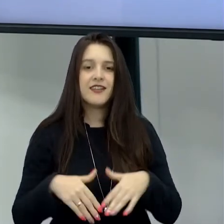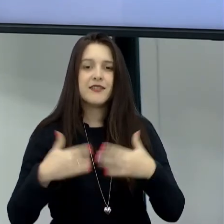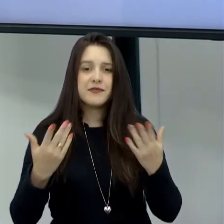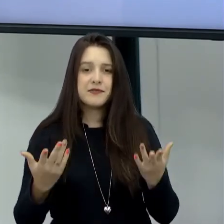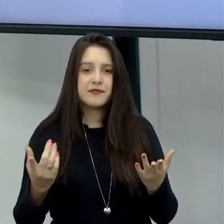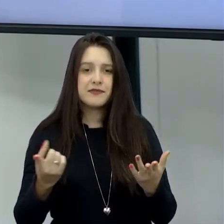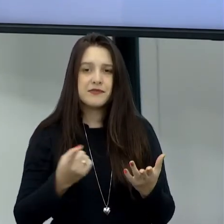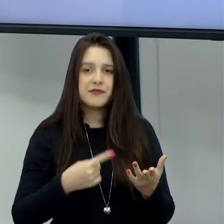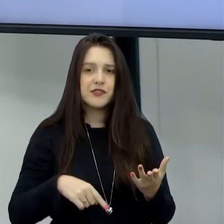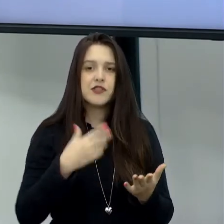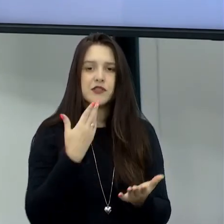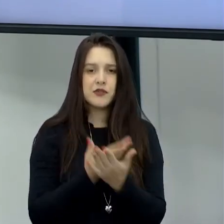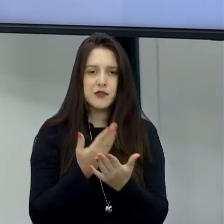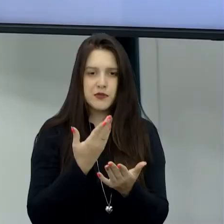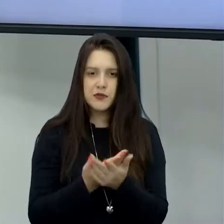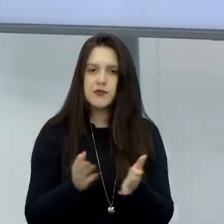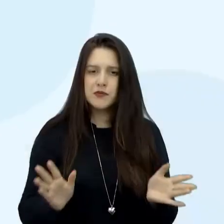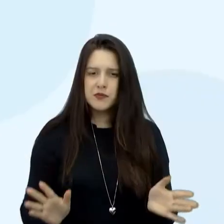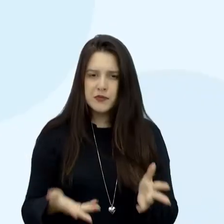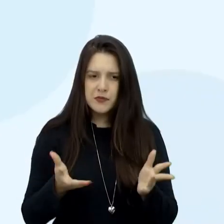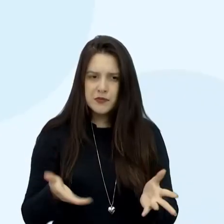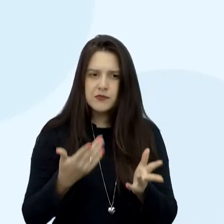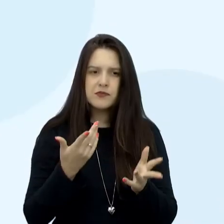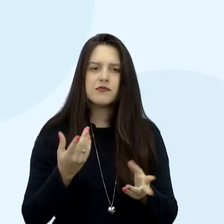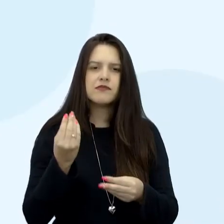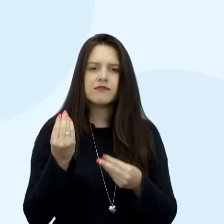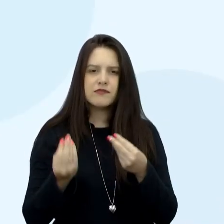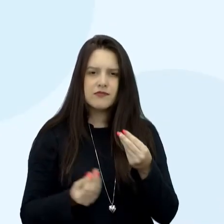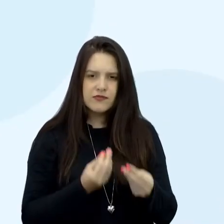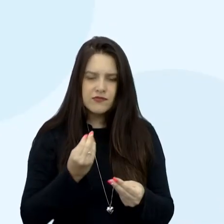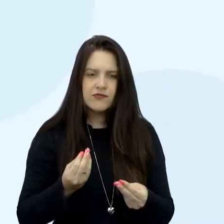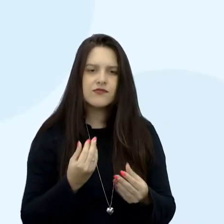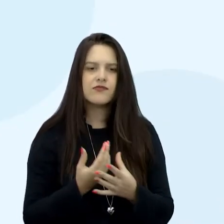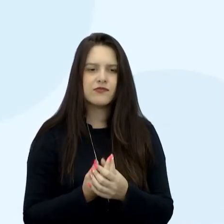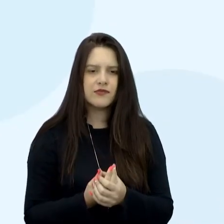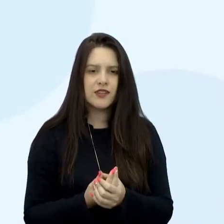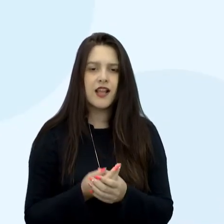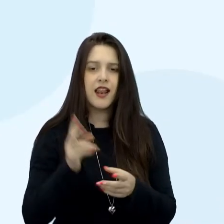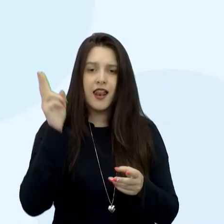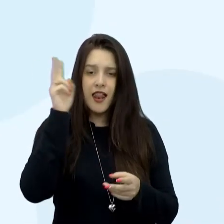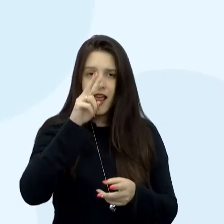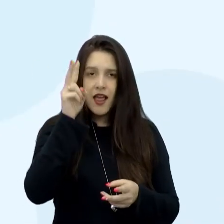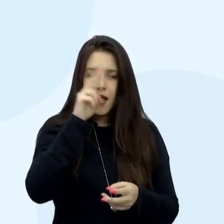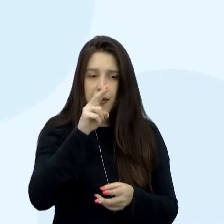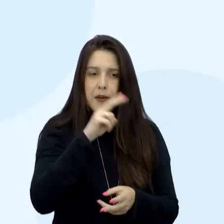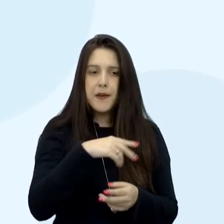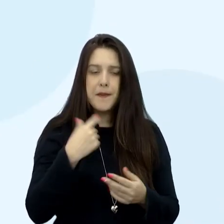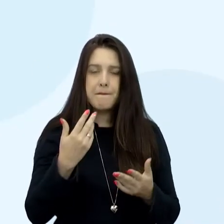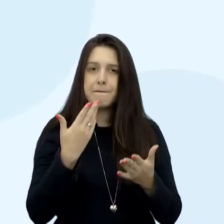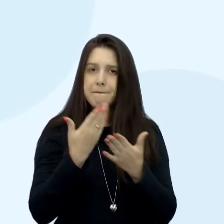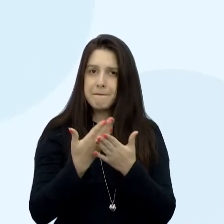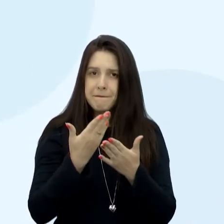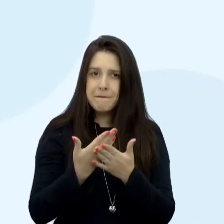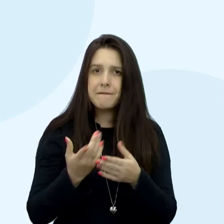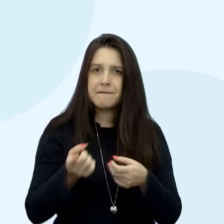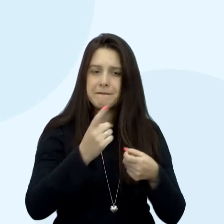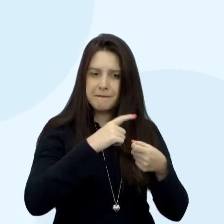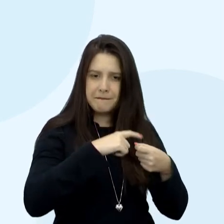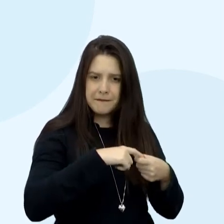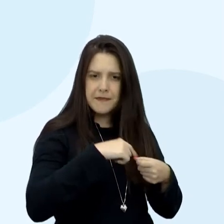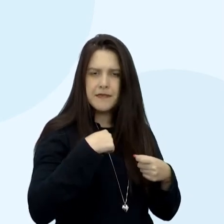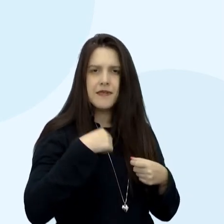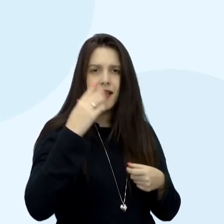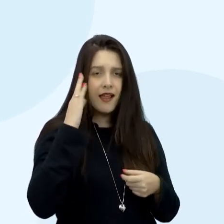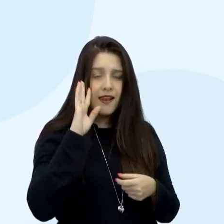para o nosso estudante, então, a produção dessas fotoreportagens. Então, lembrando que essa aula é uma aula de retomada, porque eu achei que é uma